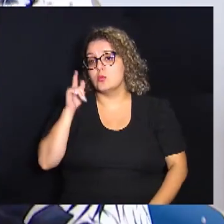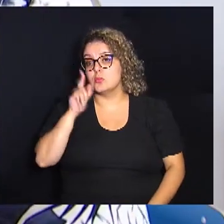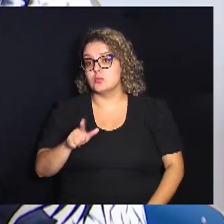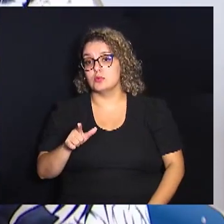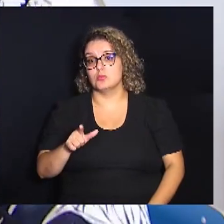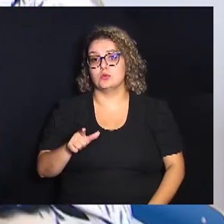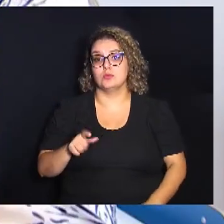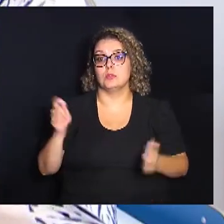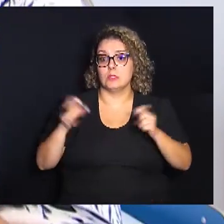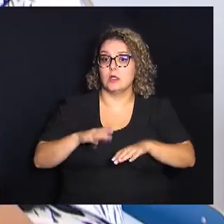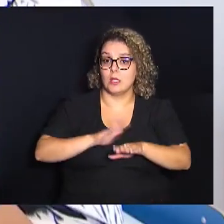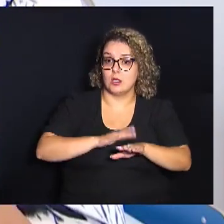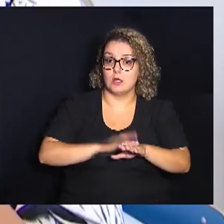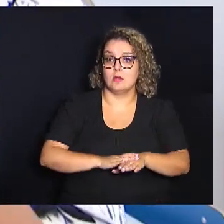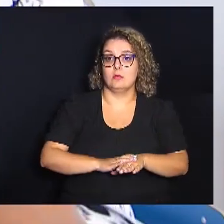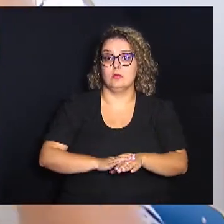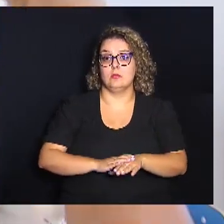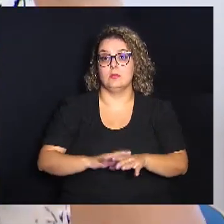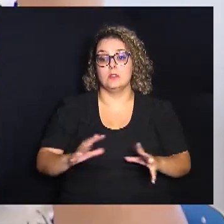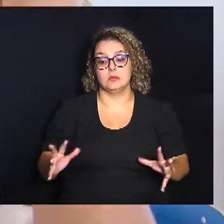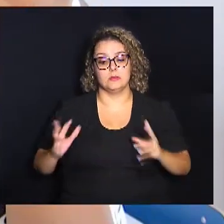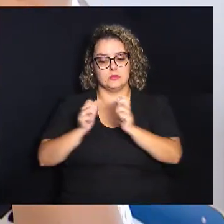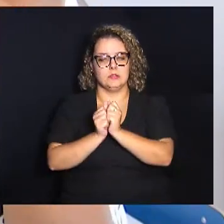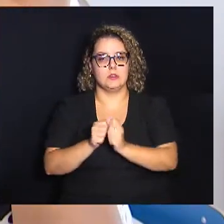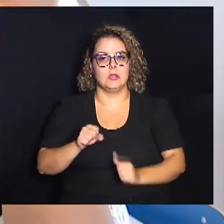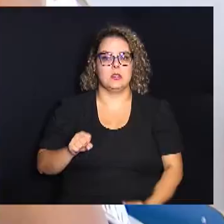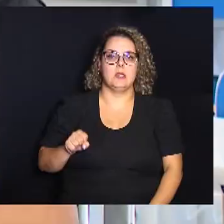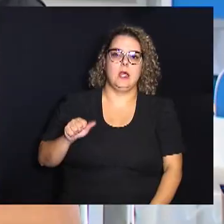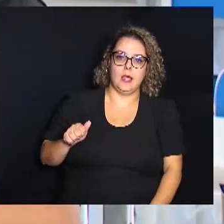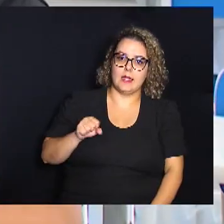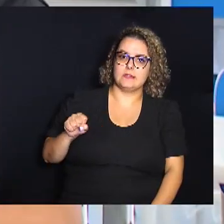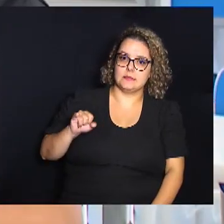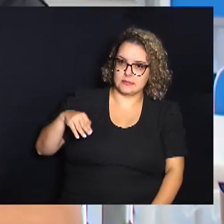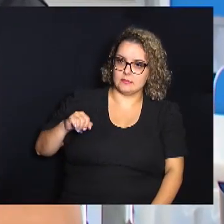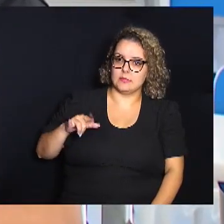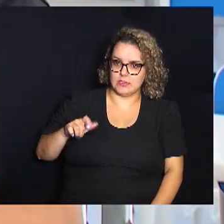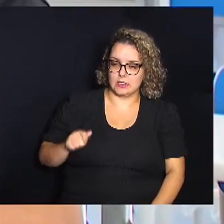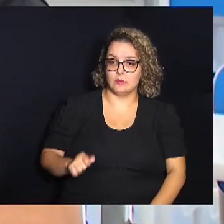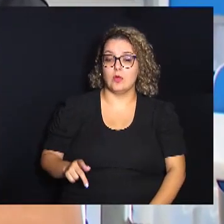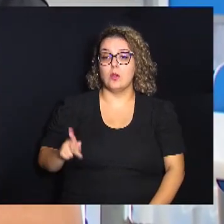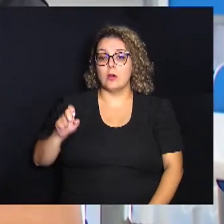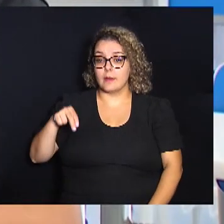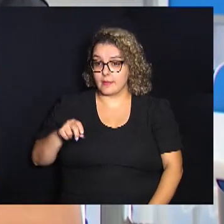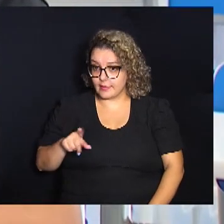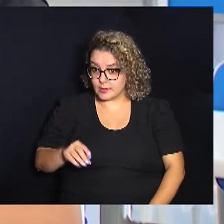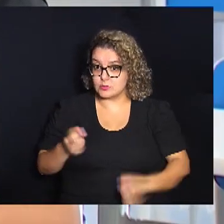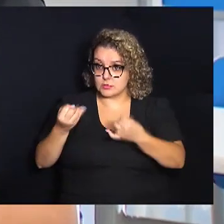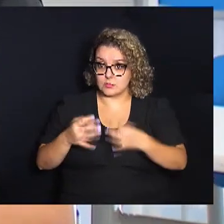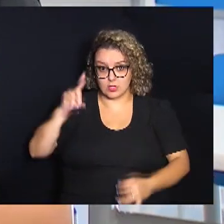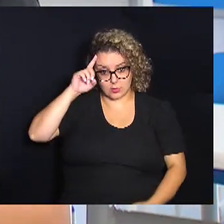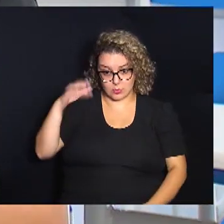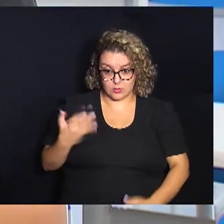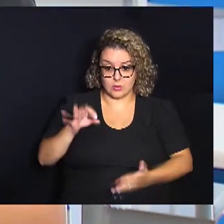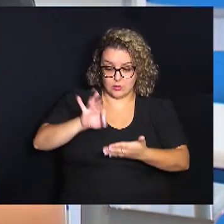em execução, se bem assimilada. Então, ela vem para agregar, né? O Kenzo explicou para a gente como funciona a rotina de